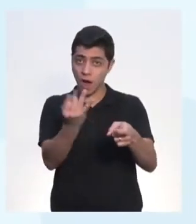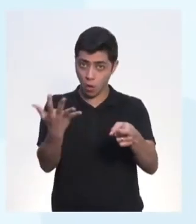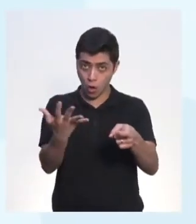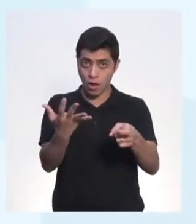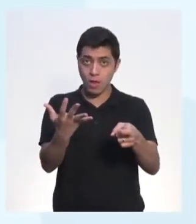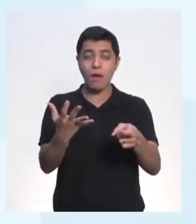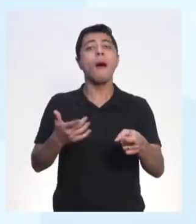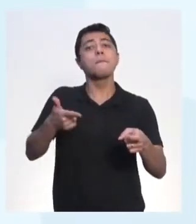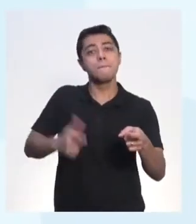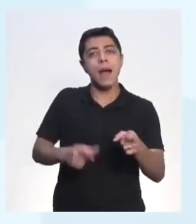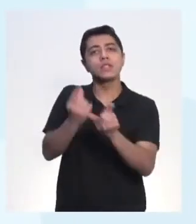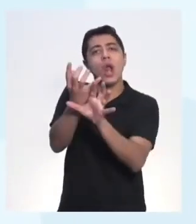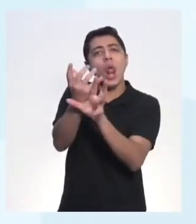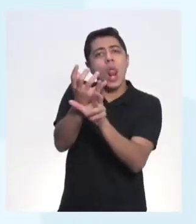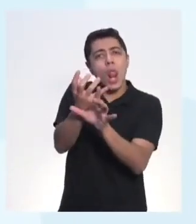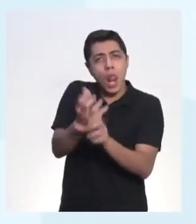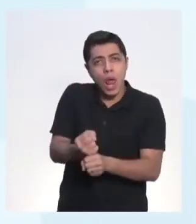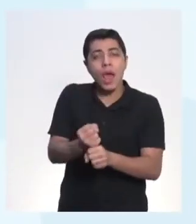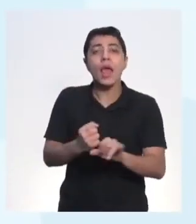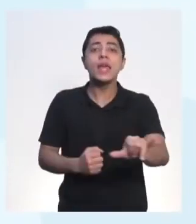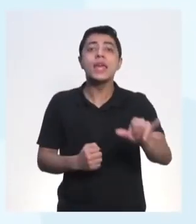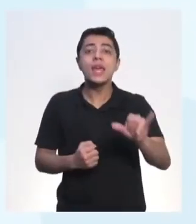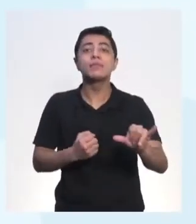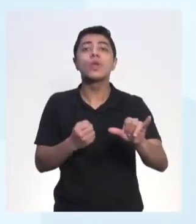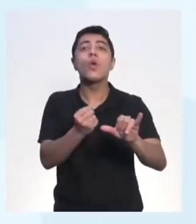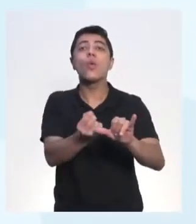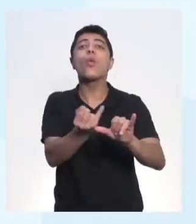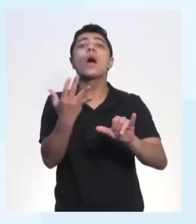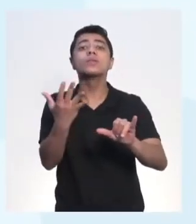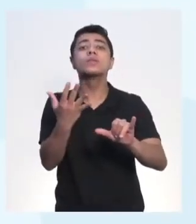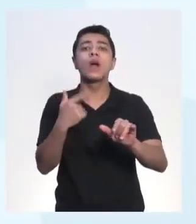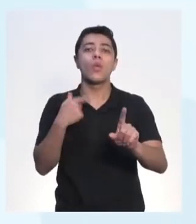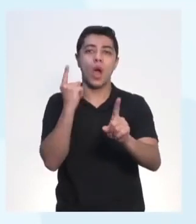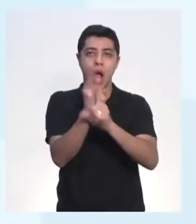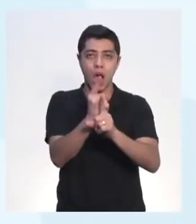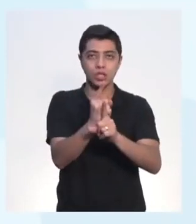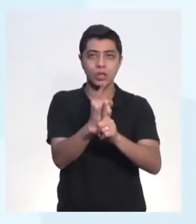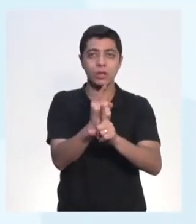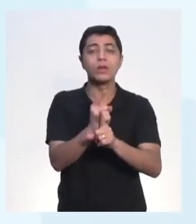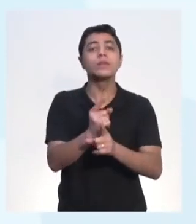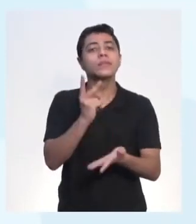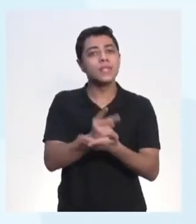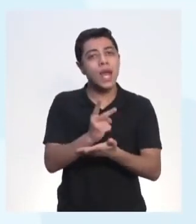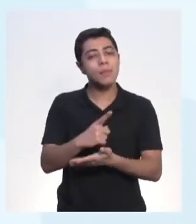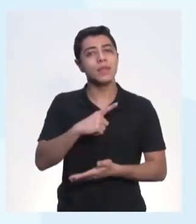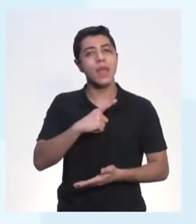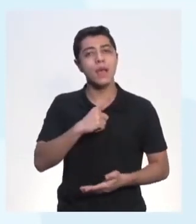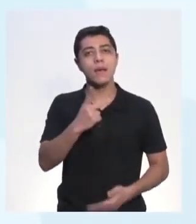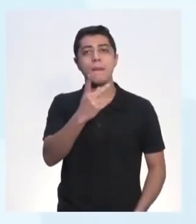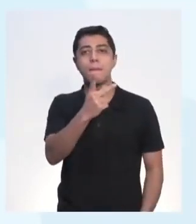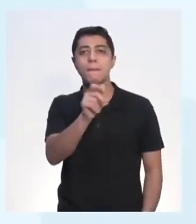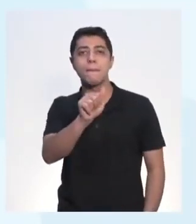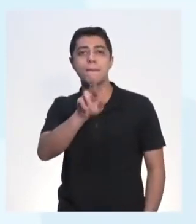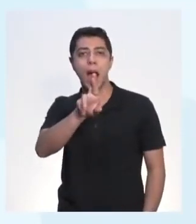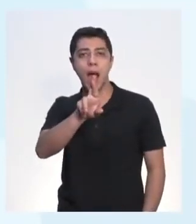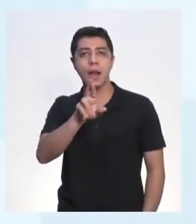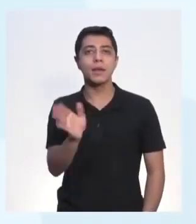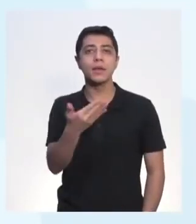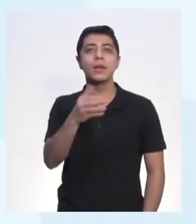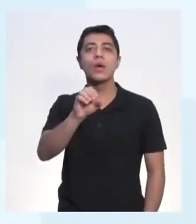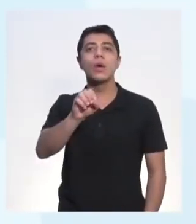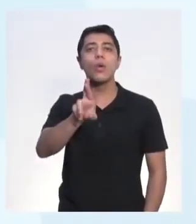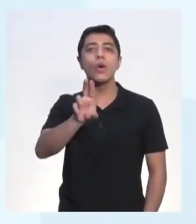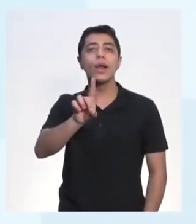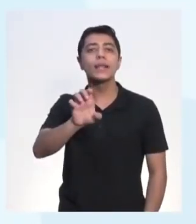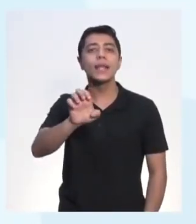valor para o y. Eu vou encontrar pares ordenados. E toda vez que a gente tem pares ordenados, eu pego o plano cartesiano, marco